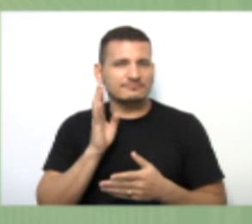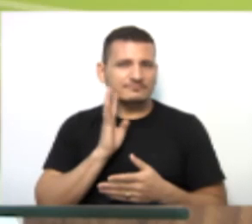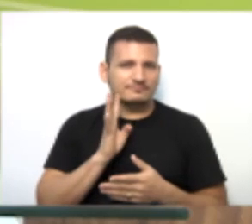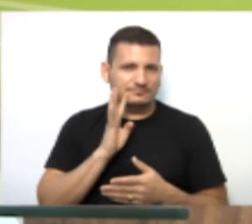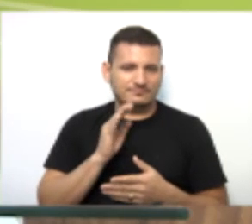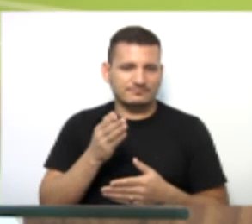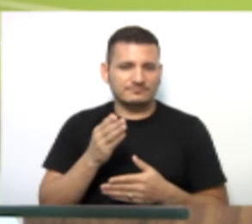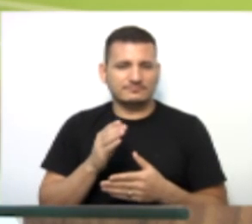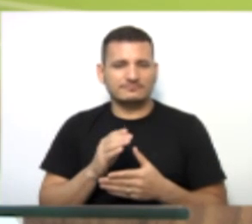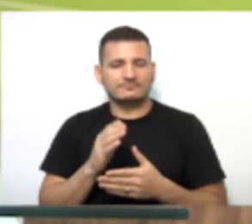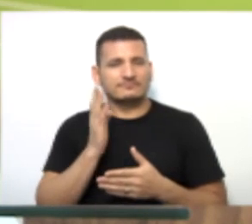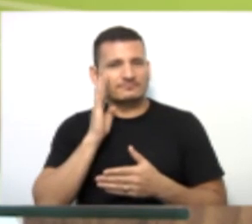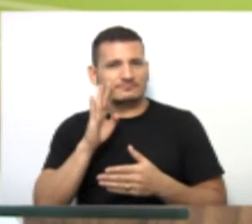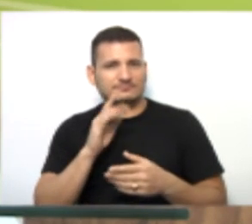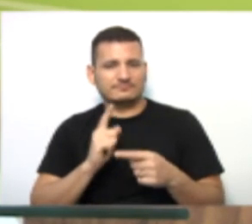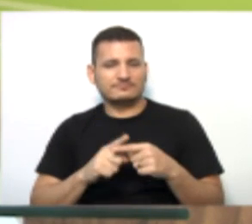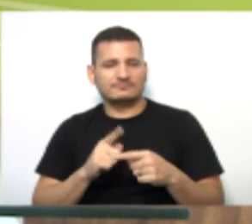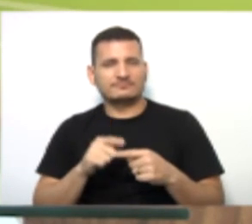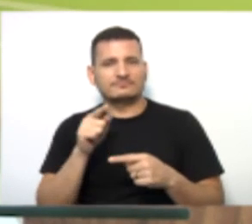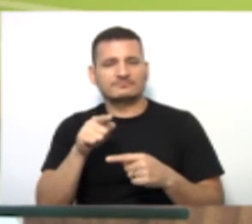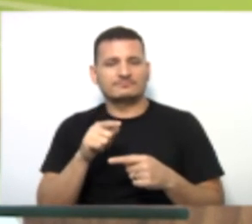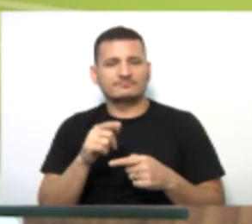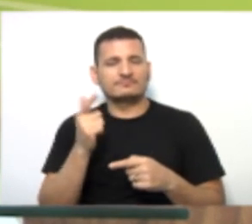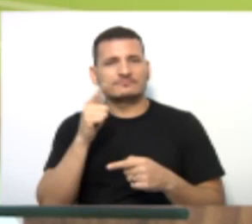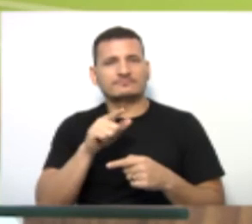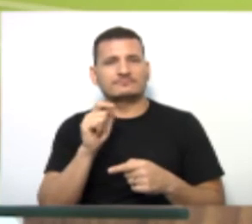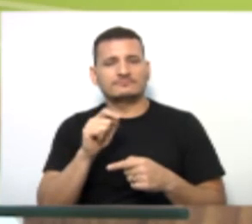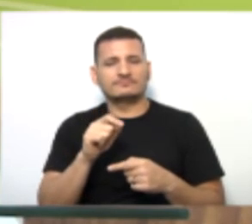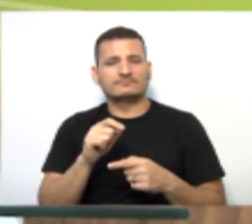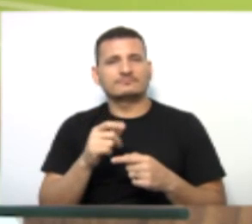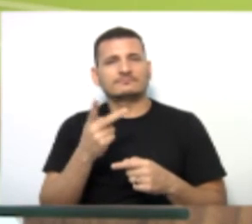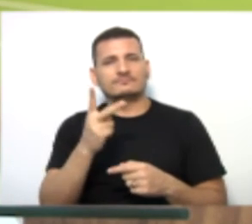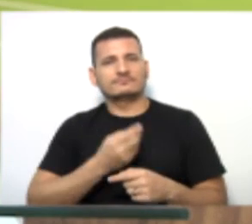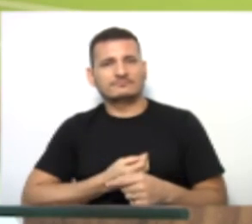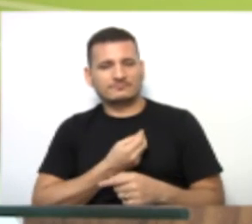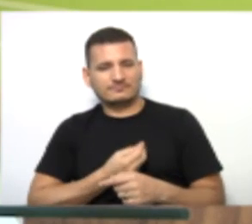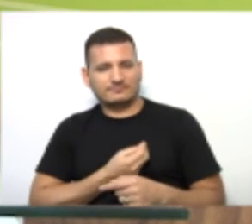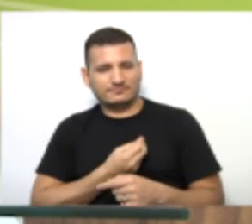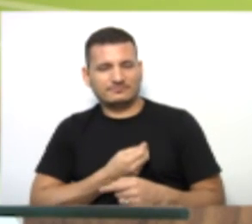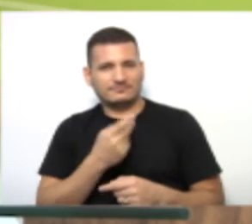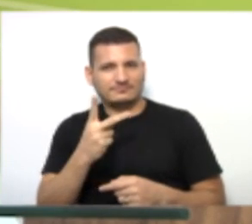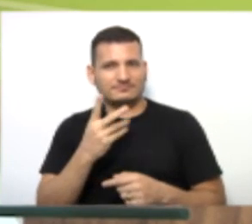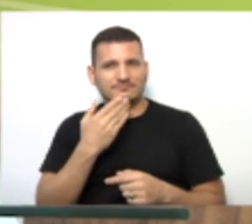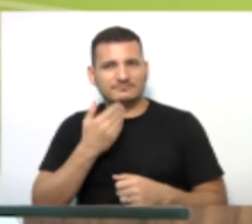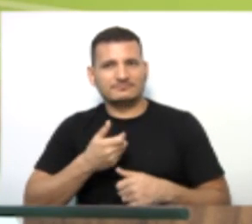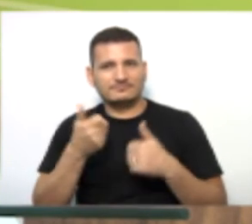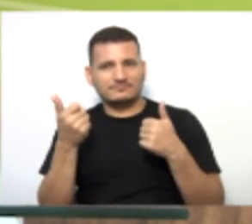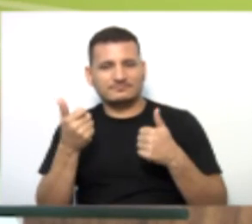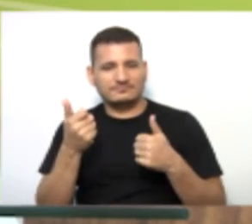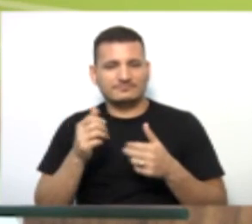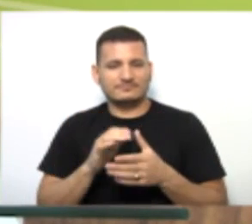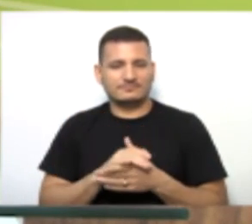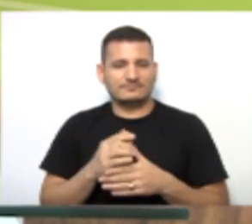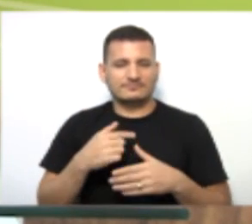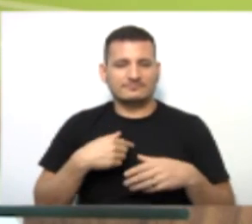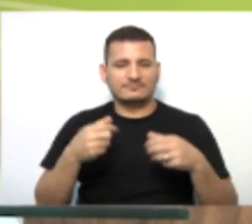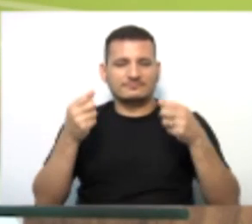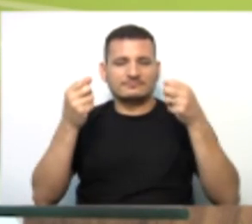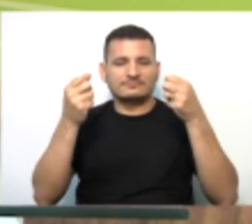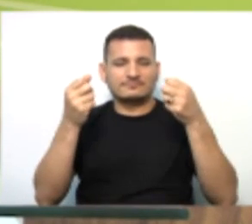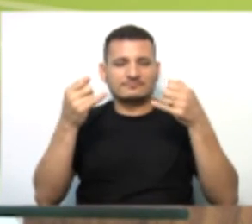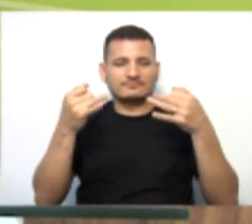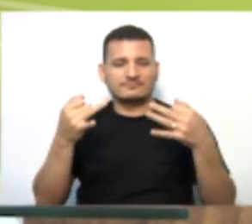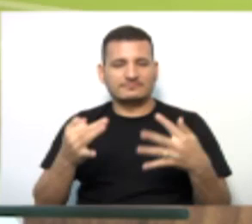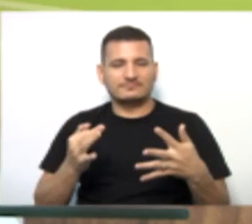bacana, principalmente porque você vai conseguir automatizar a sua vida. Com certeza. Eu costumo dizer para os